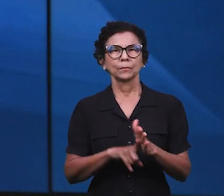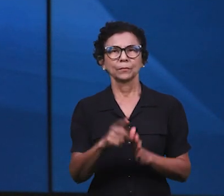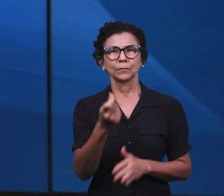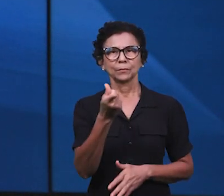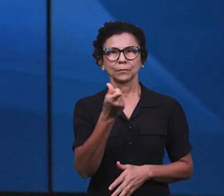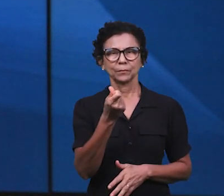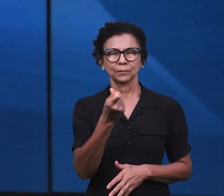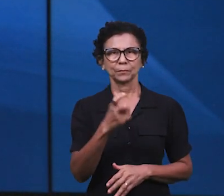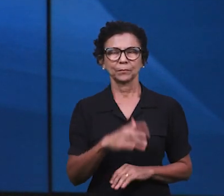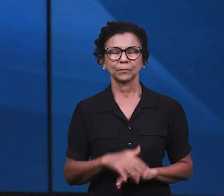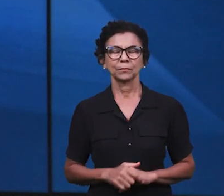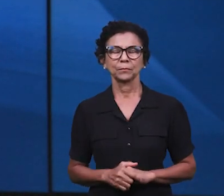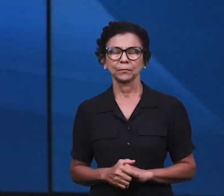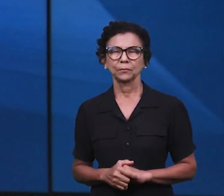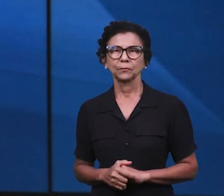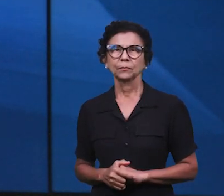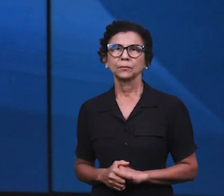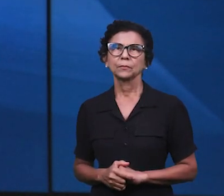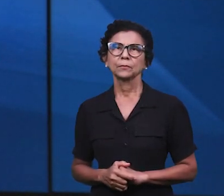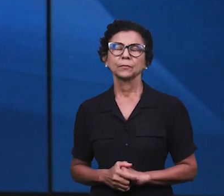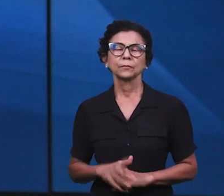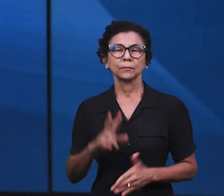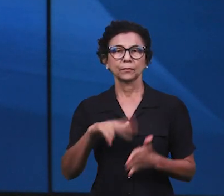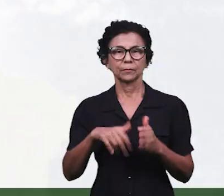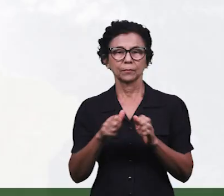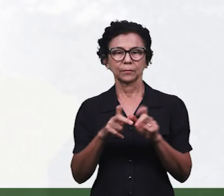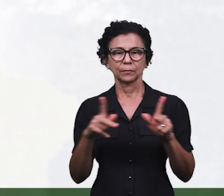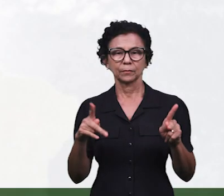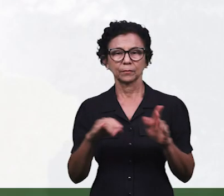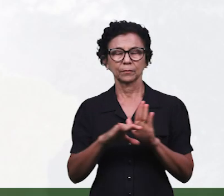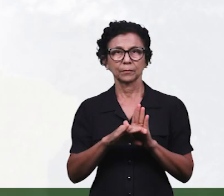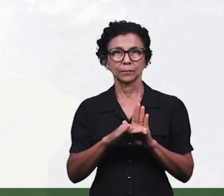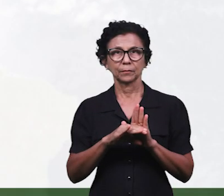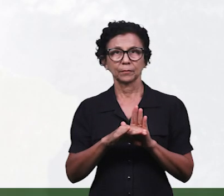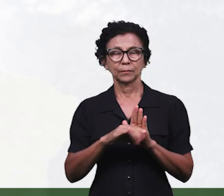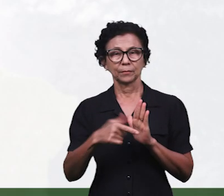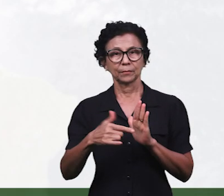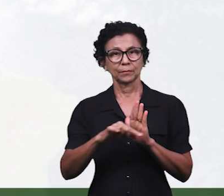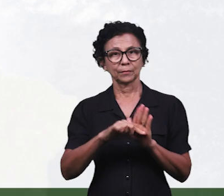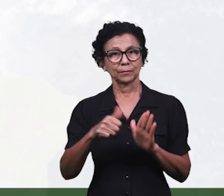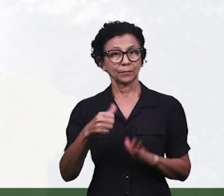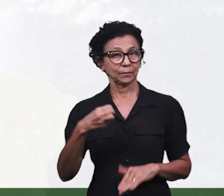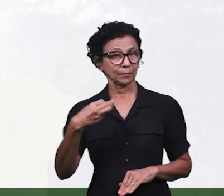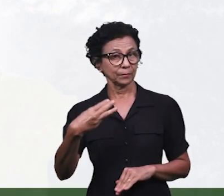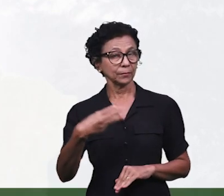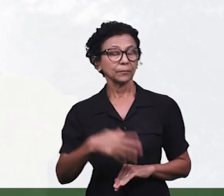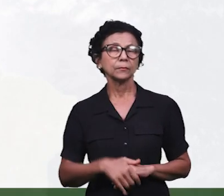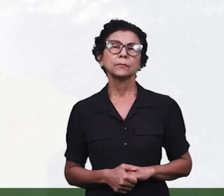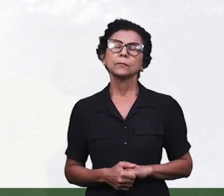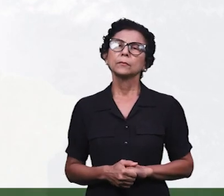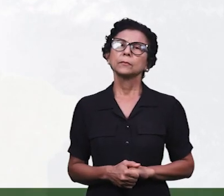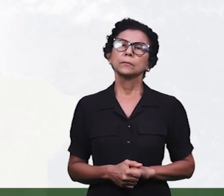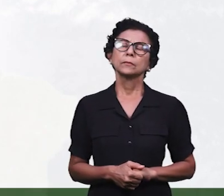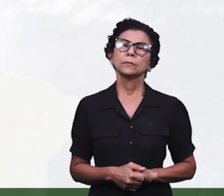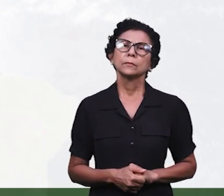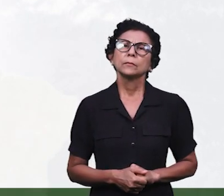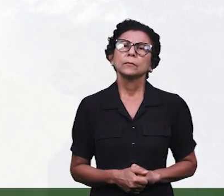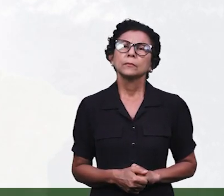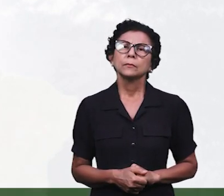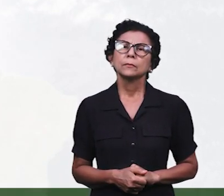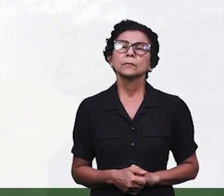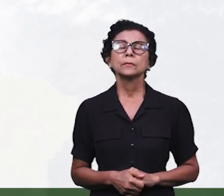A sexta pergunta diz assim, vamos ler. Lendo Apocalipse capítulo 2, agora verso 13, identifique a